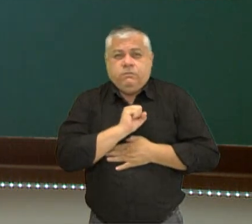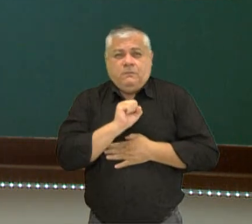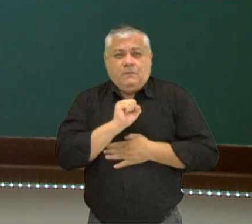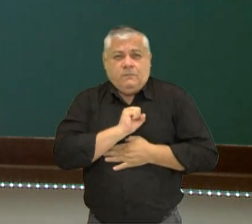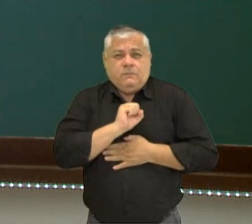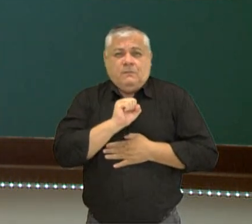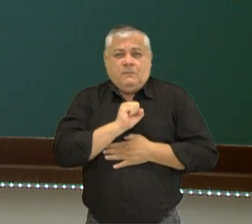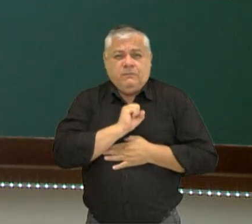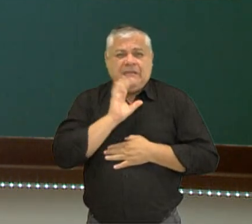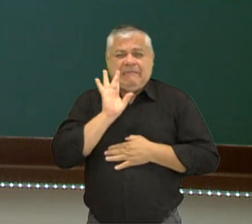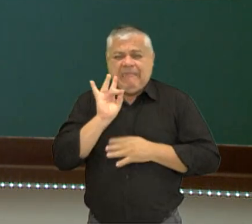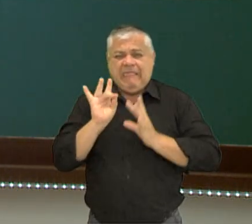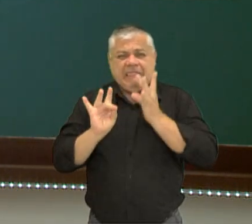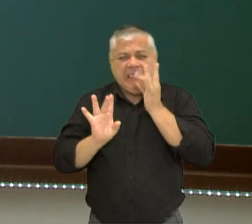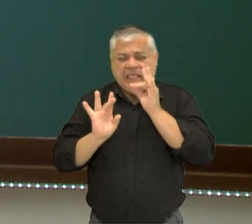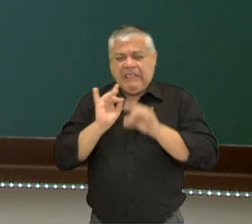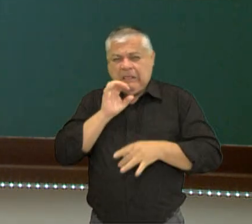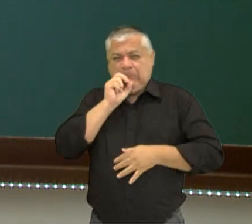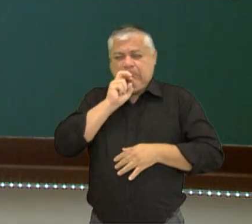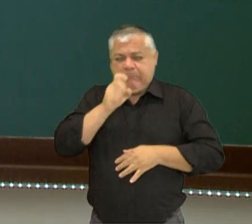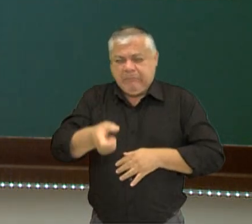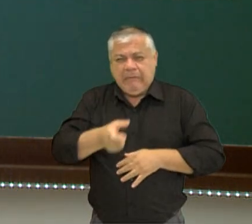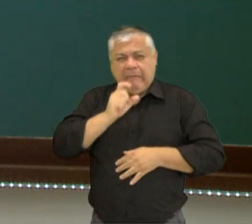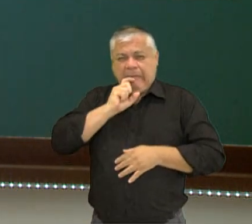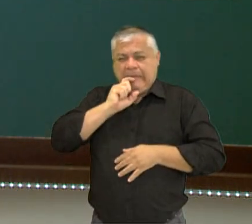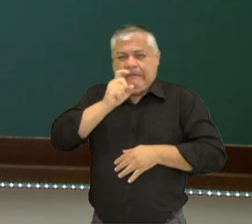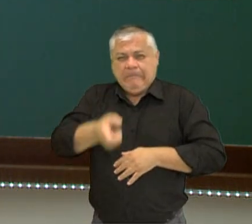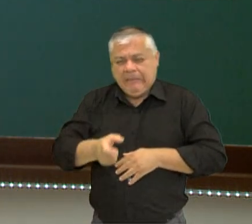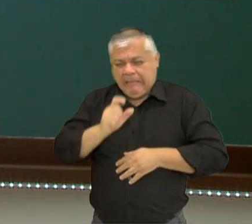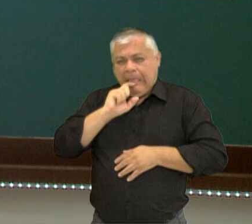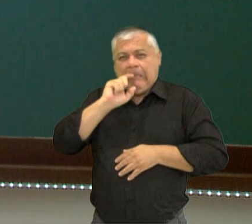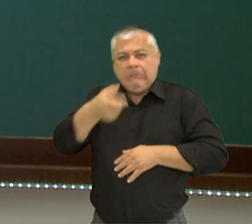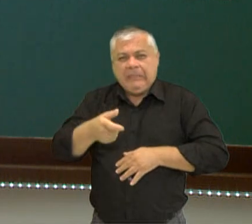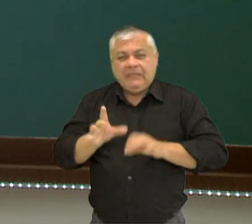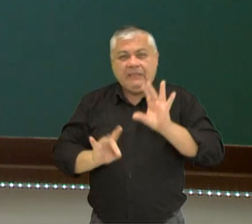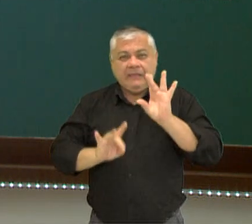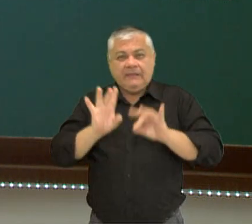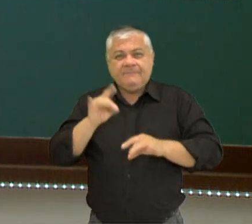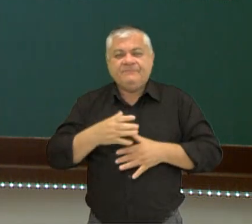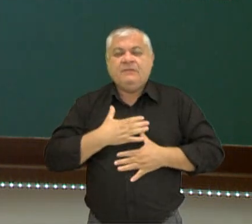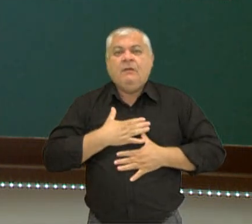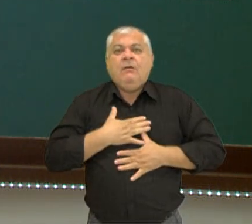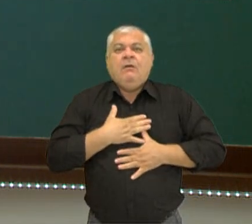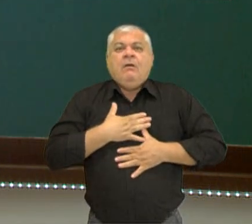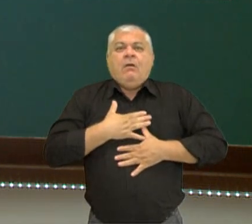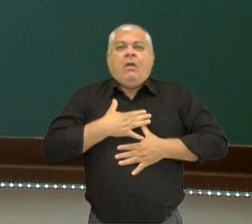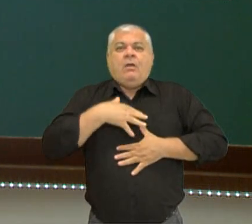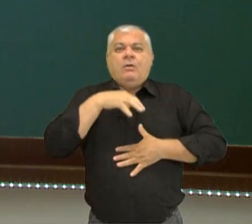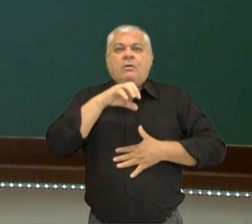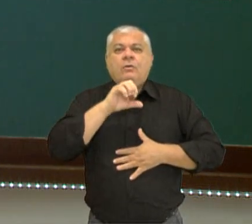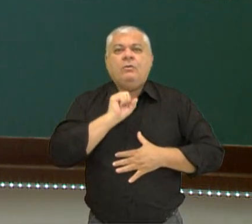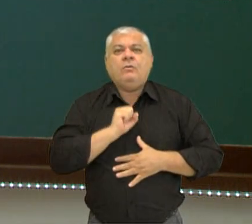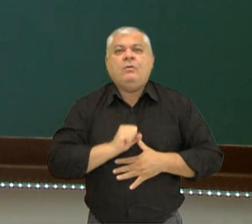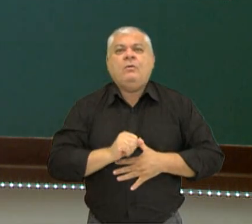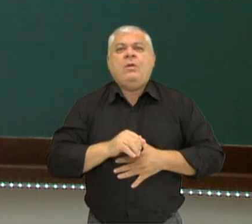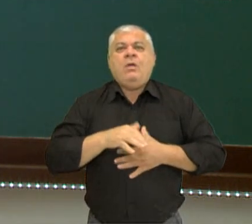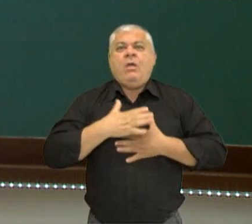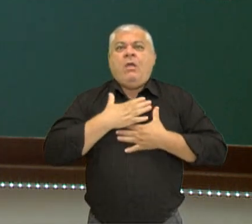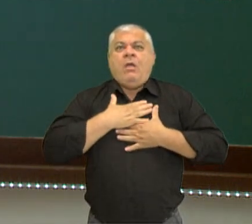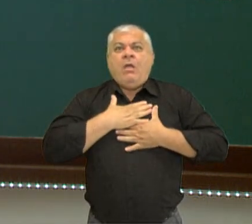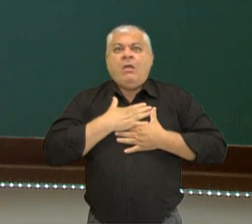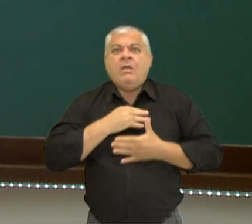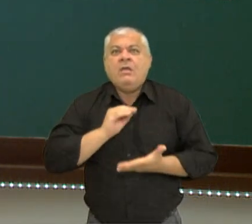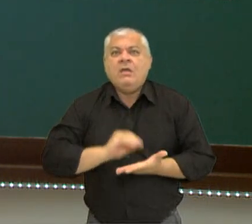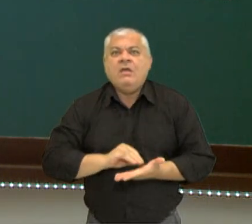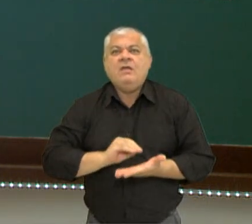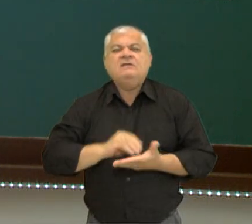bastante secreção, tá? Com escarro e a respiração muito ofegante, aquela falta de ar, né?